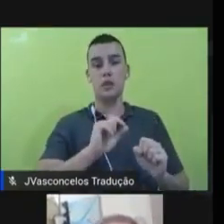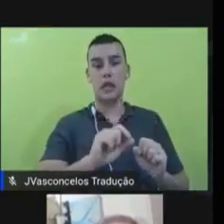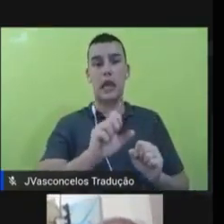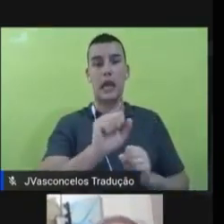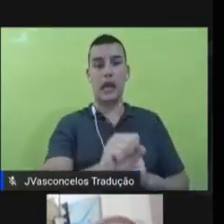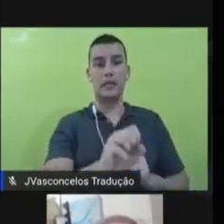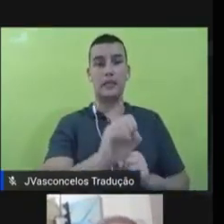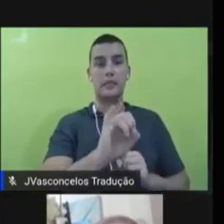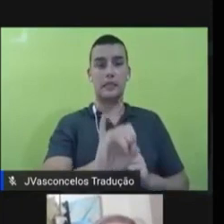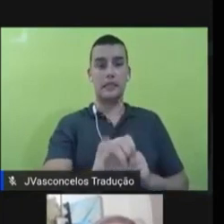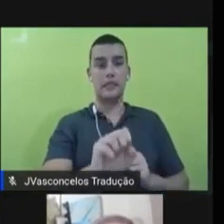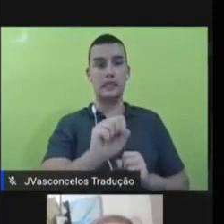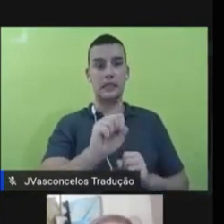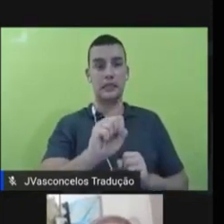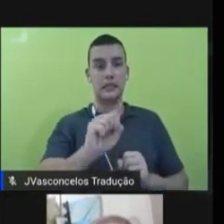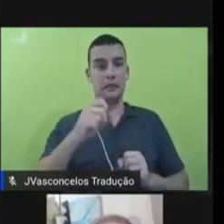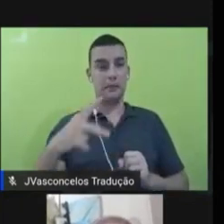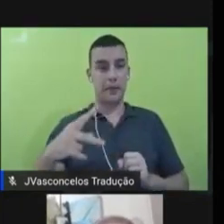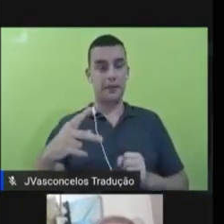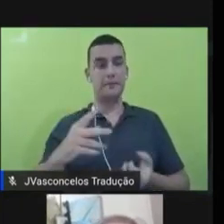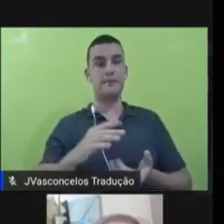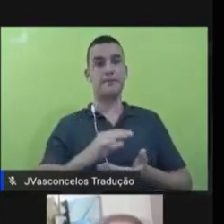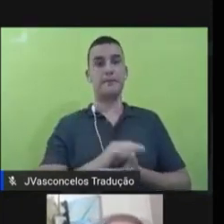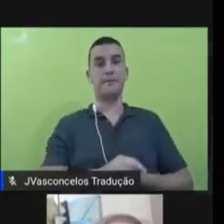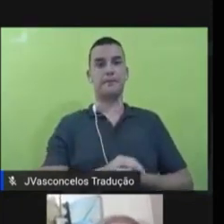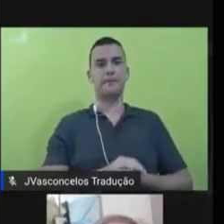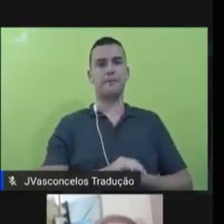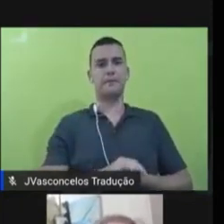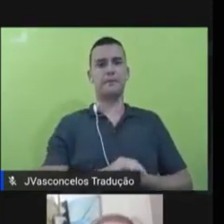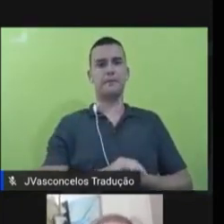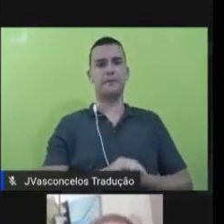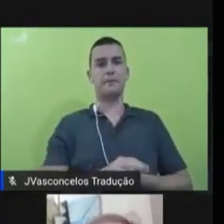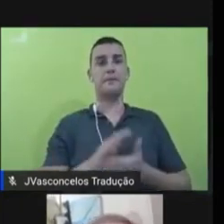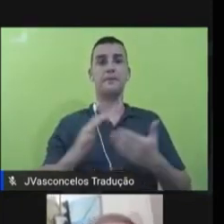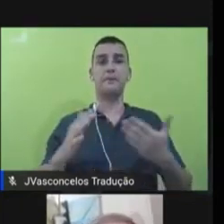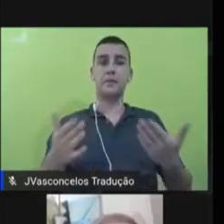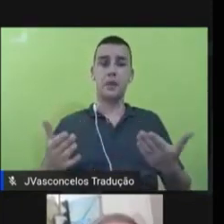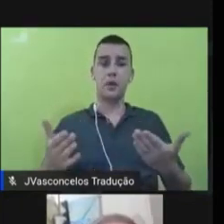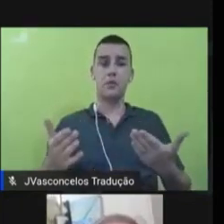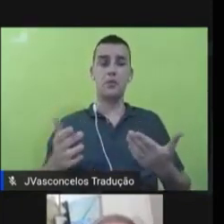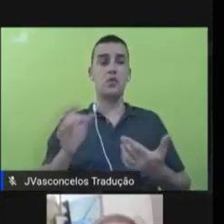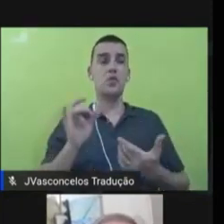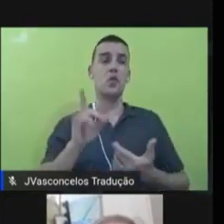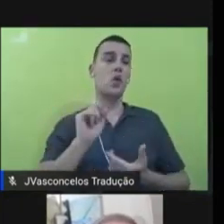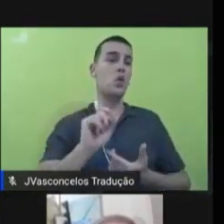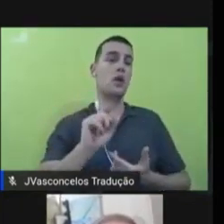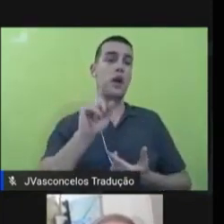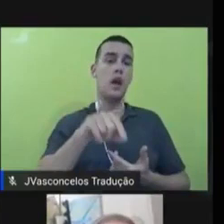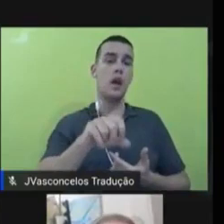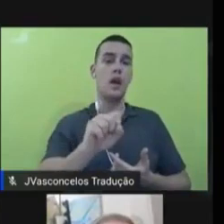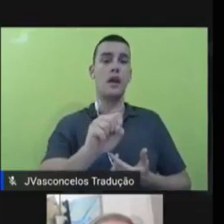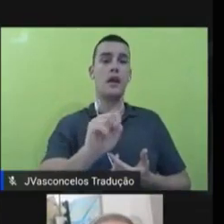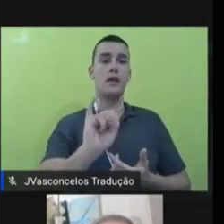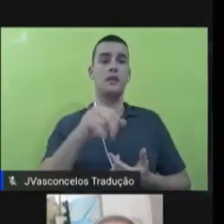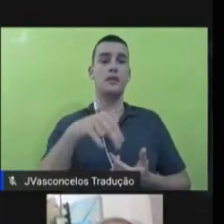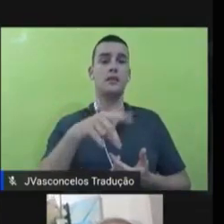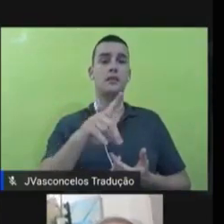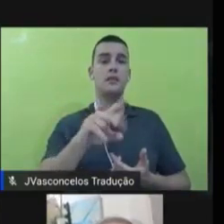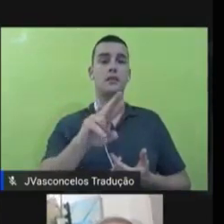sistêmica. A princípio, imaginava-se que seria uma síndrome já conhecida como a síndrome de